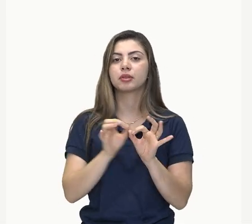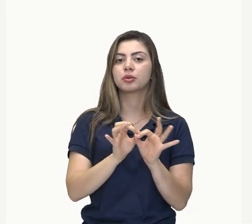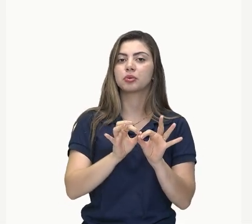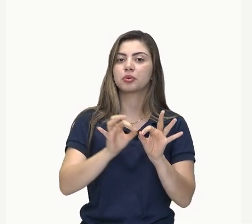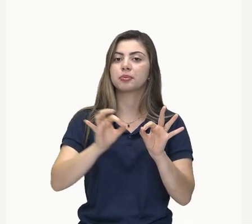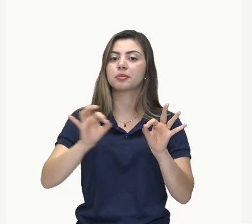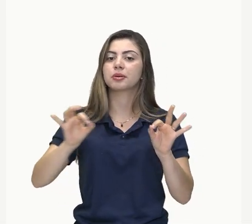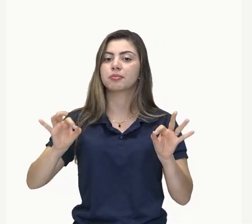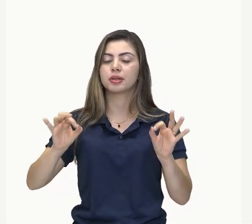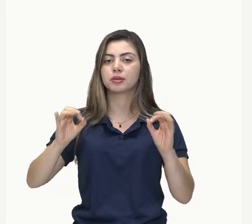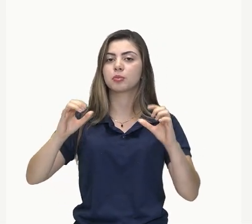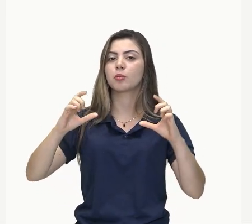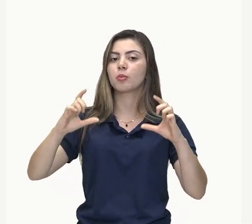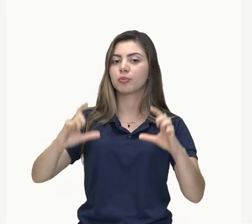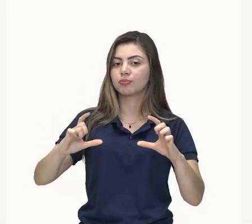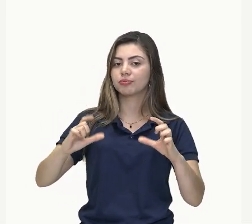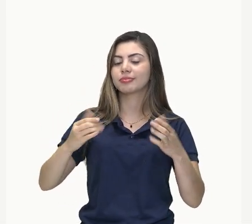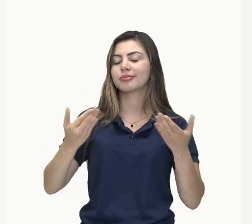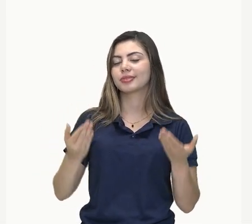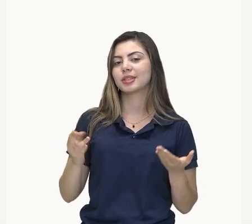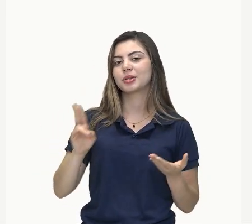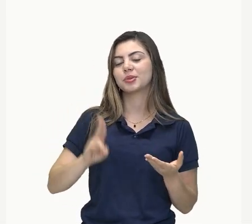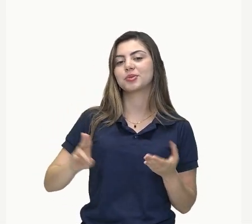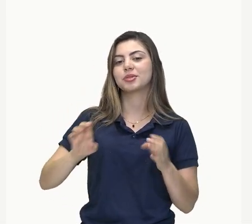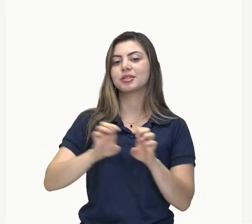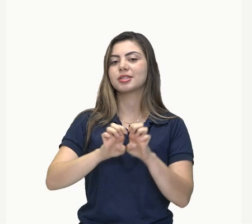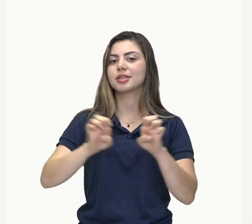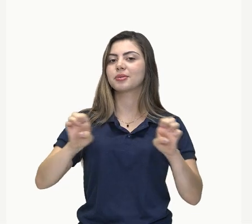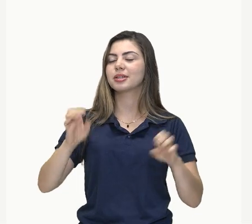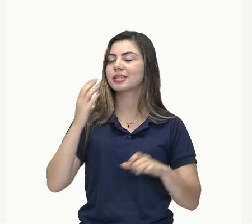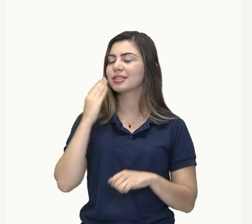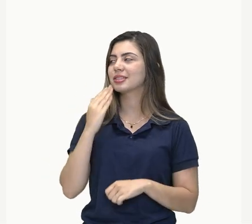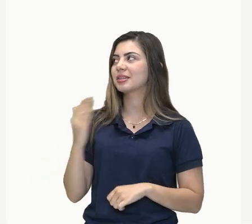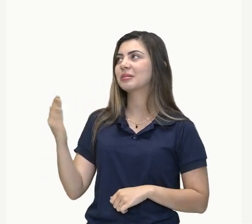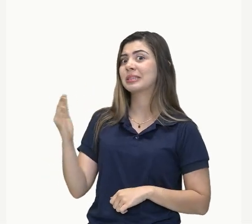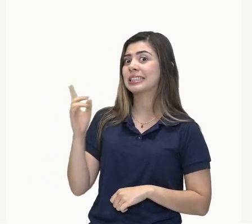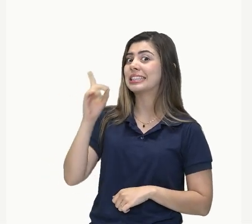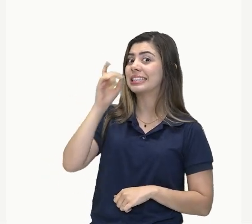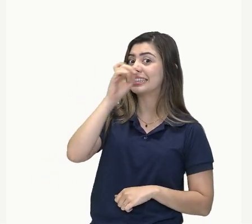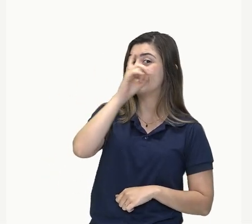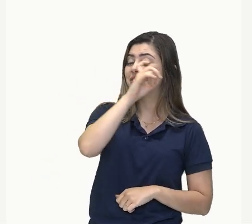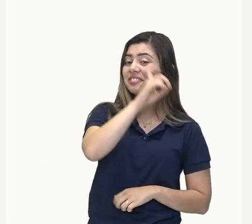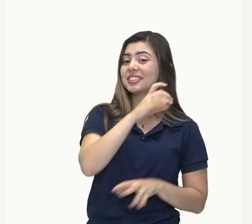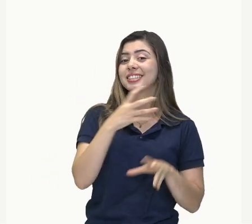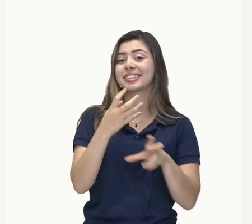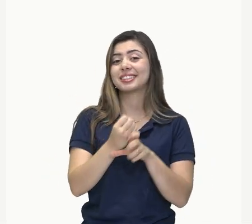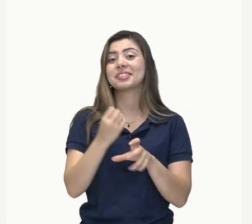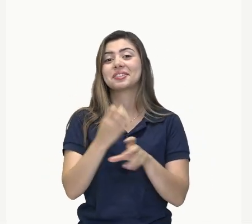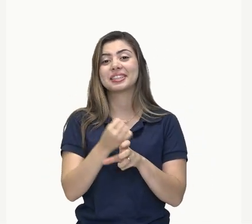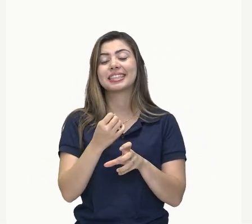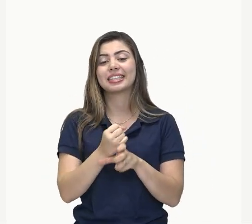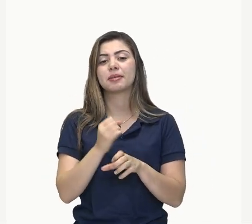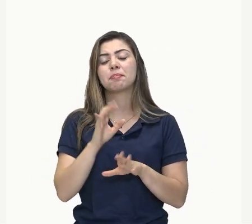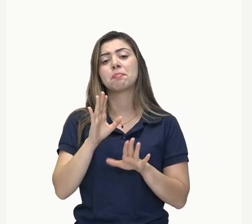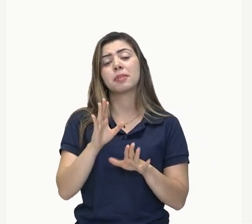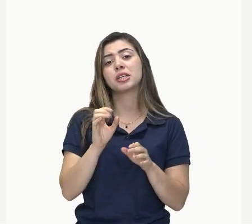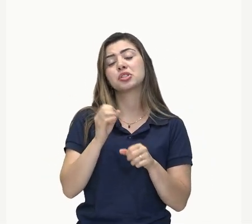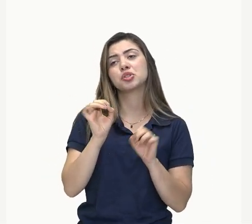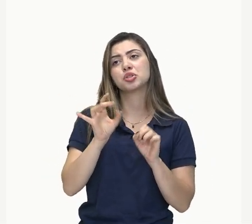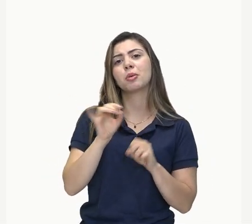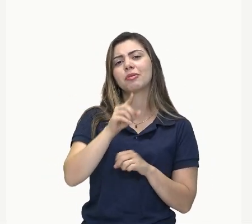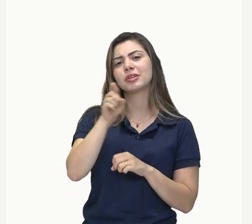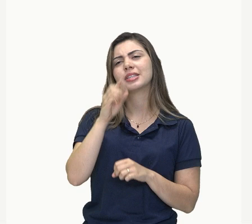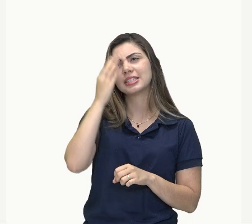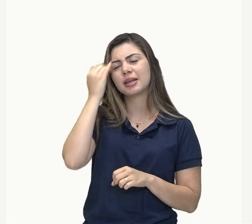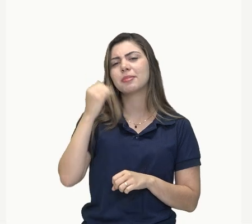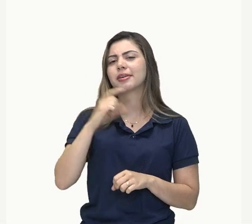né? Que é essa fórmula bonita aí, tá bom? Que deve dar muito trabalho aí para calcular, mas só para a gente ter o